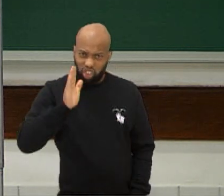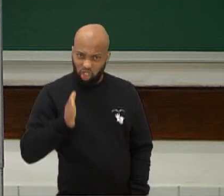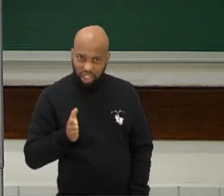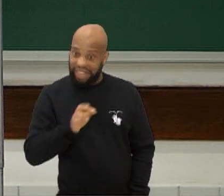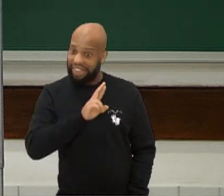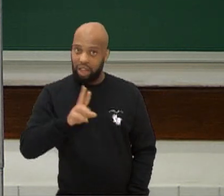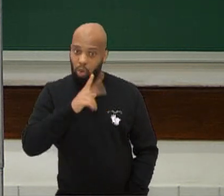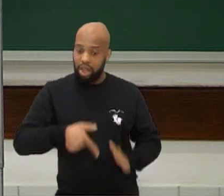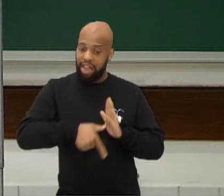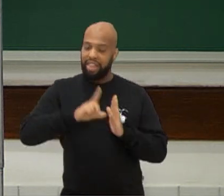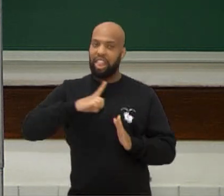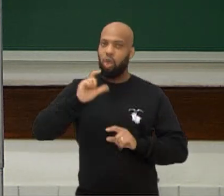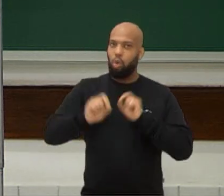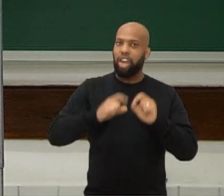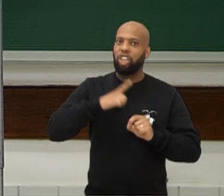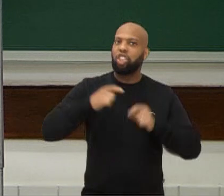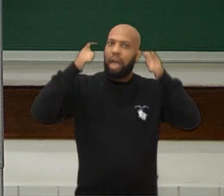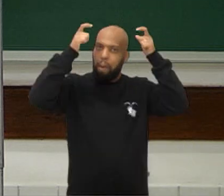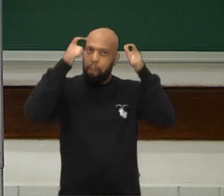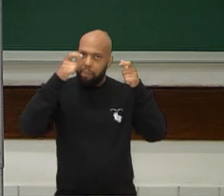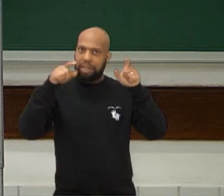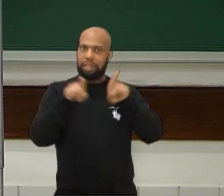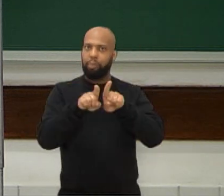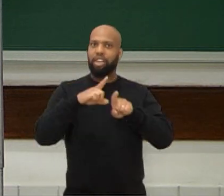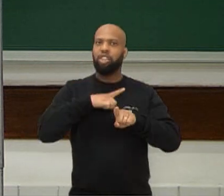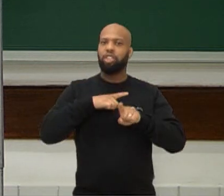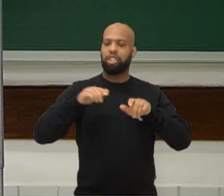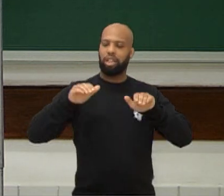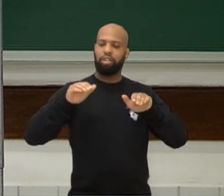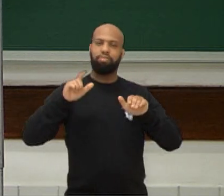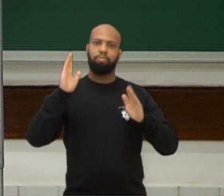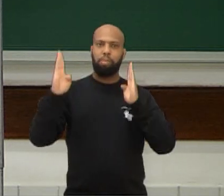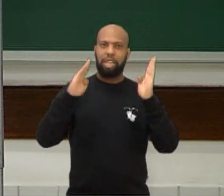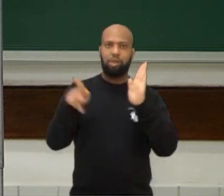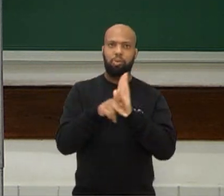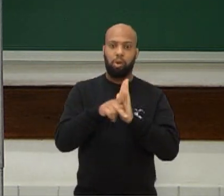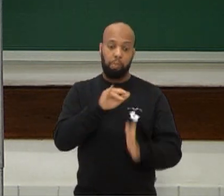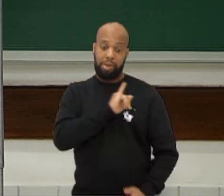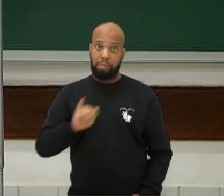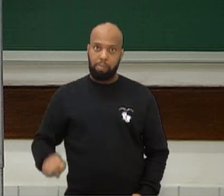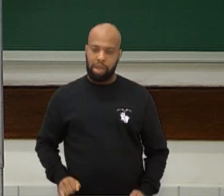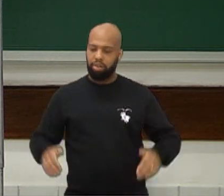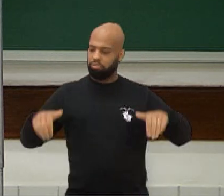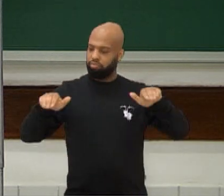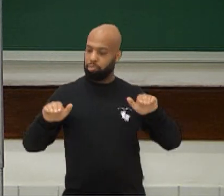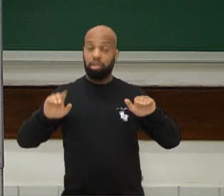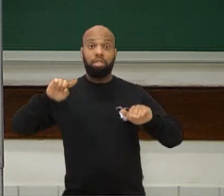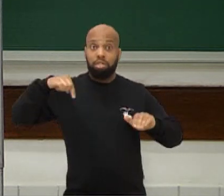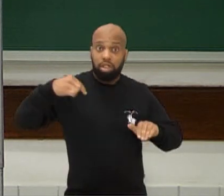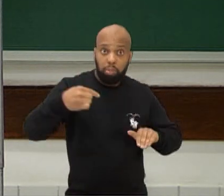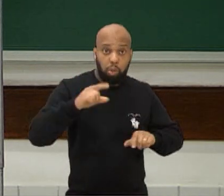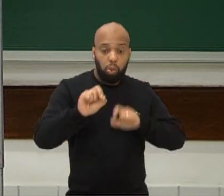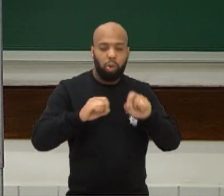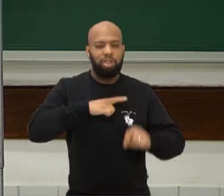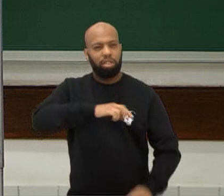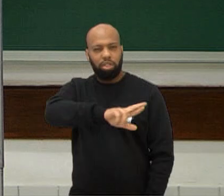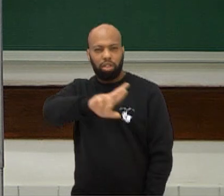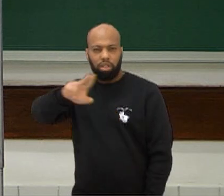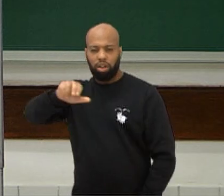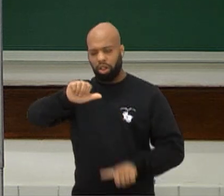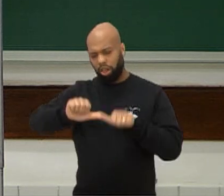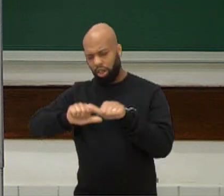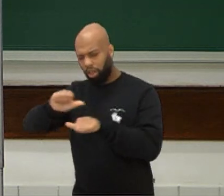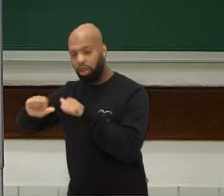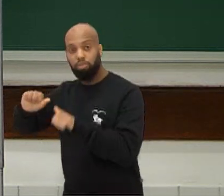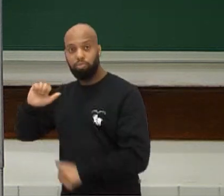um principado, ela começou ali passando pelo período de império e só depois é que ela vai passar por várias